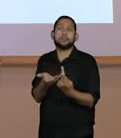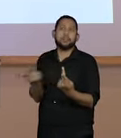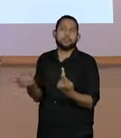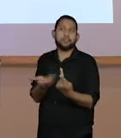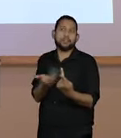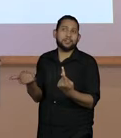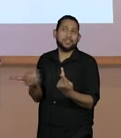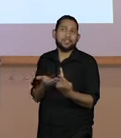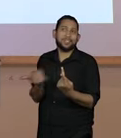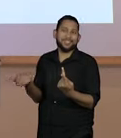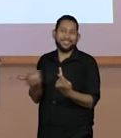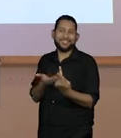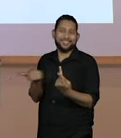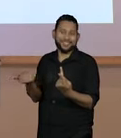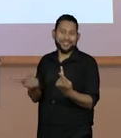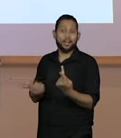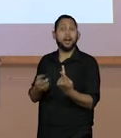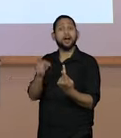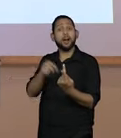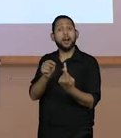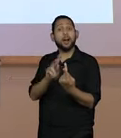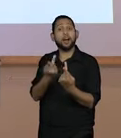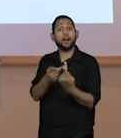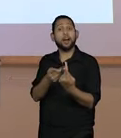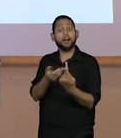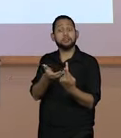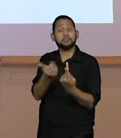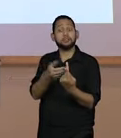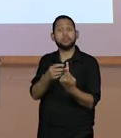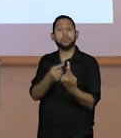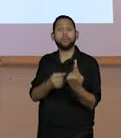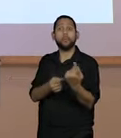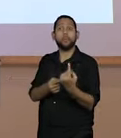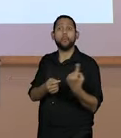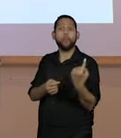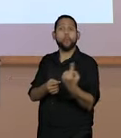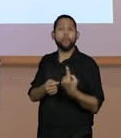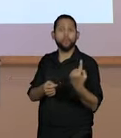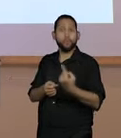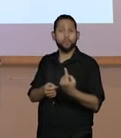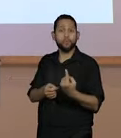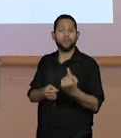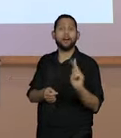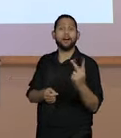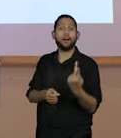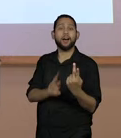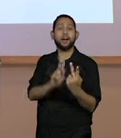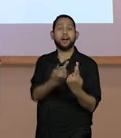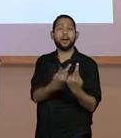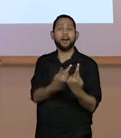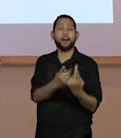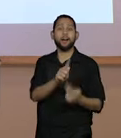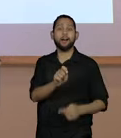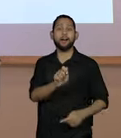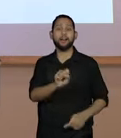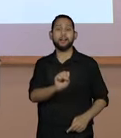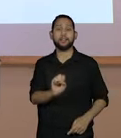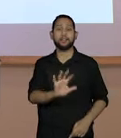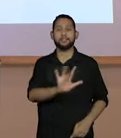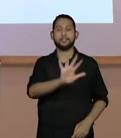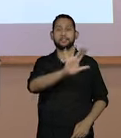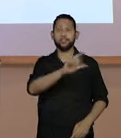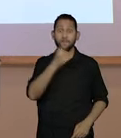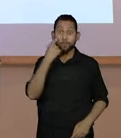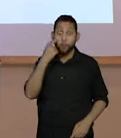hidrogênio, o zinco entra no lugar dele e forma gás hidrogênio. A gente vai tentar ver se ocorre